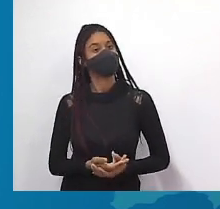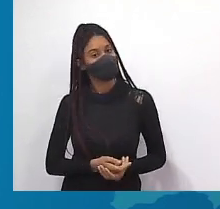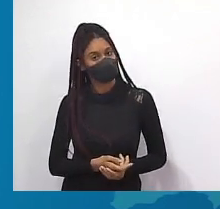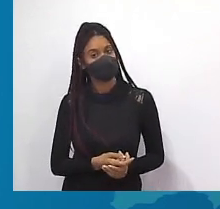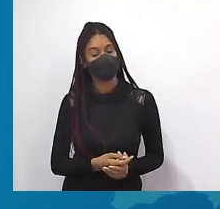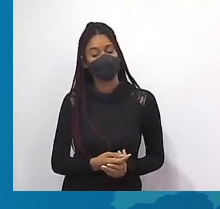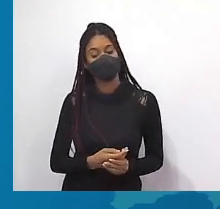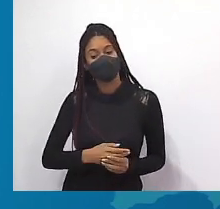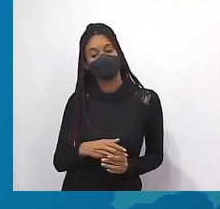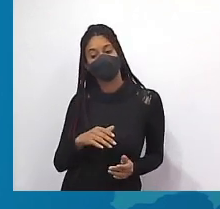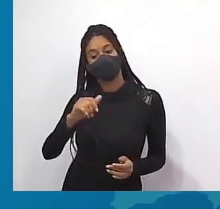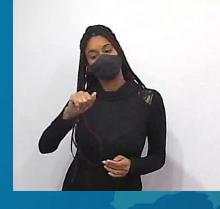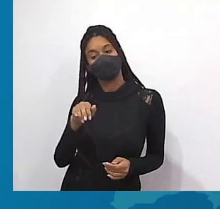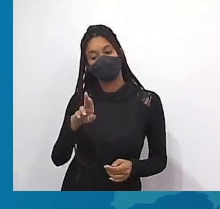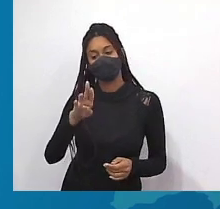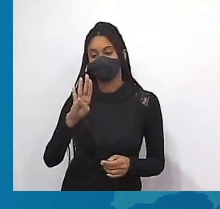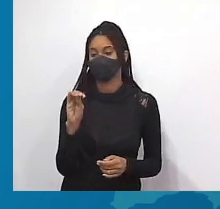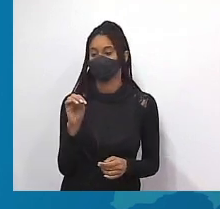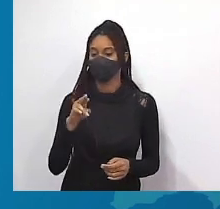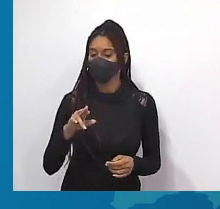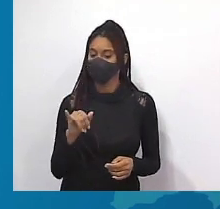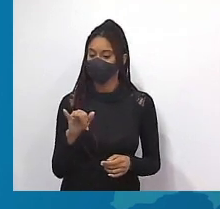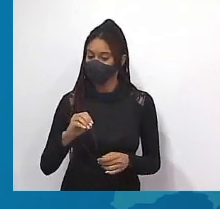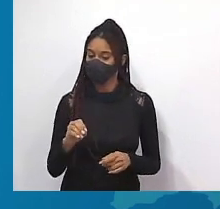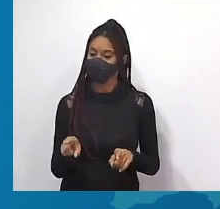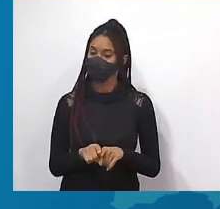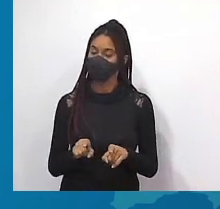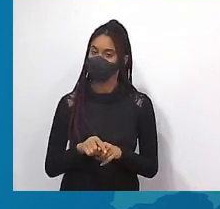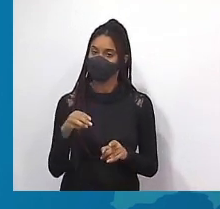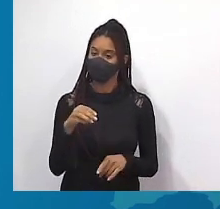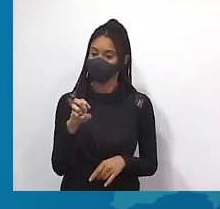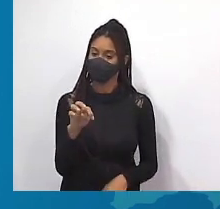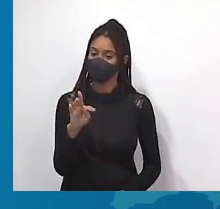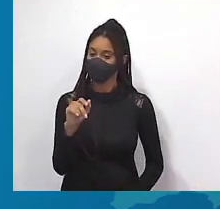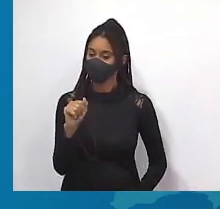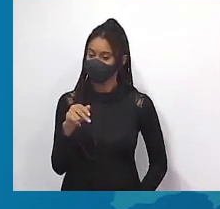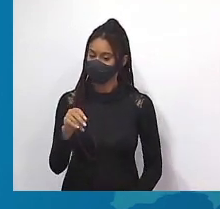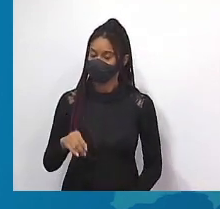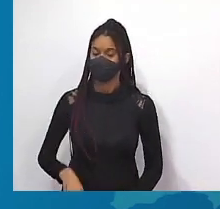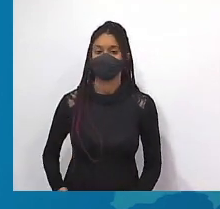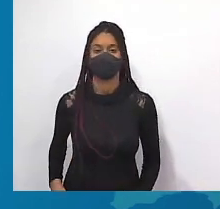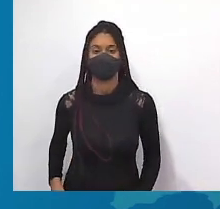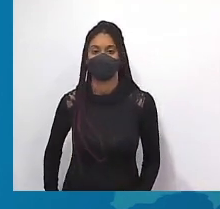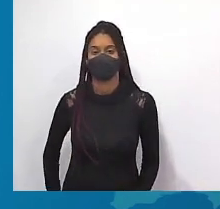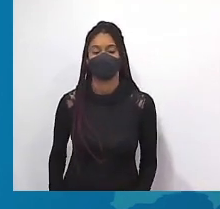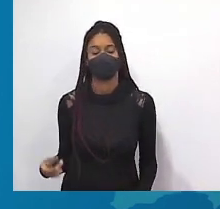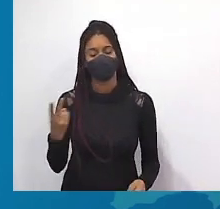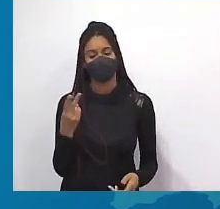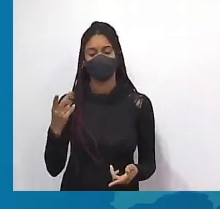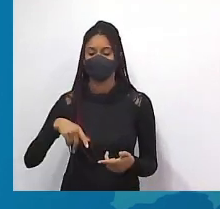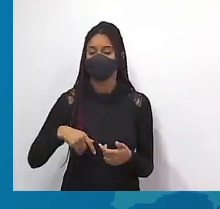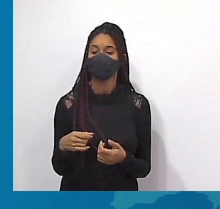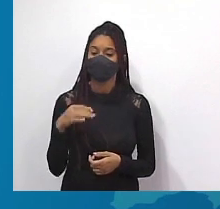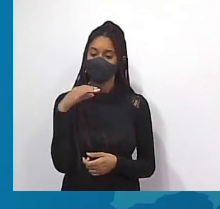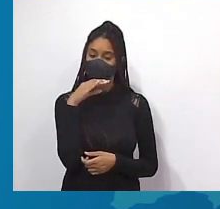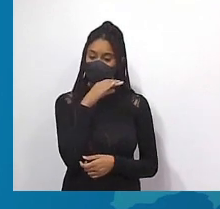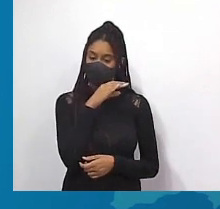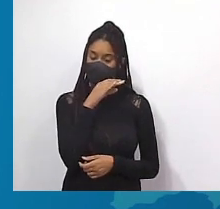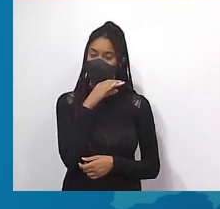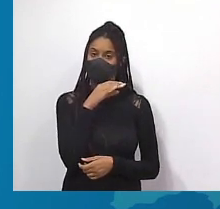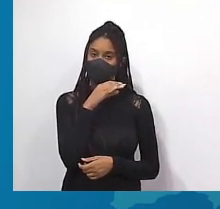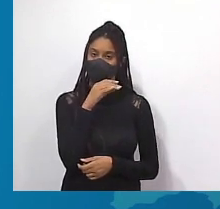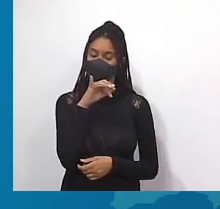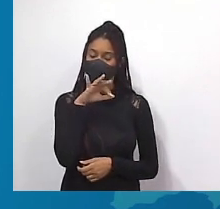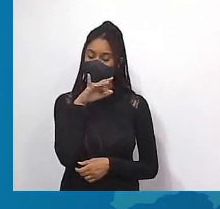gás carbônico e o gás metano, tá? Ambos são extremamente agressivos à camada atmosférica.